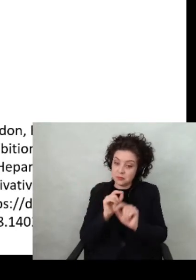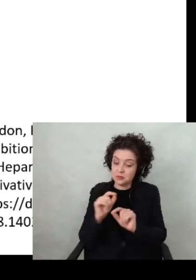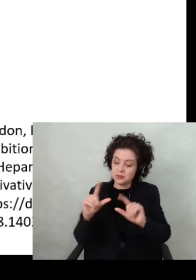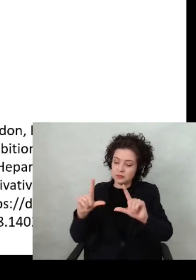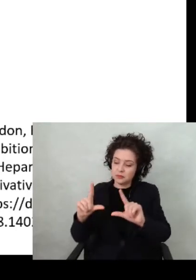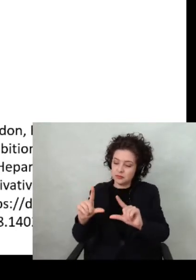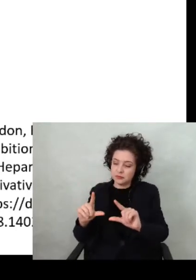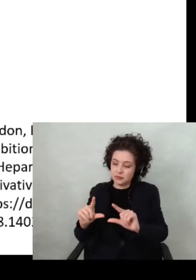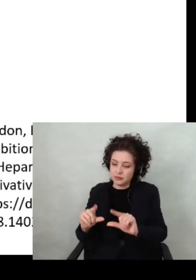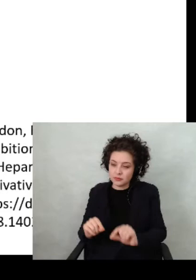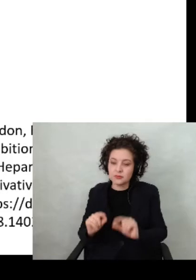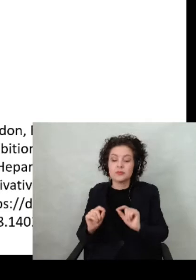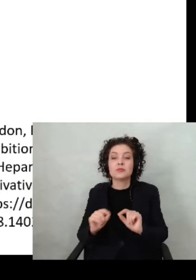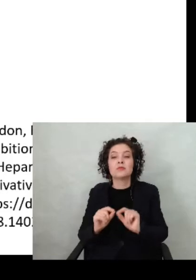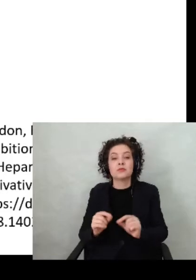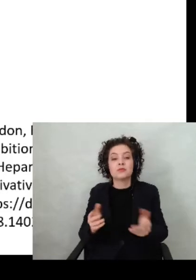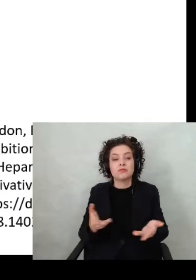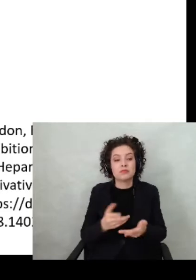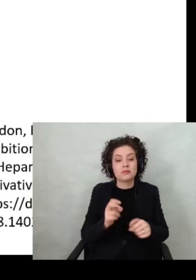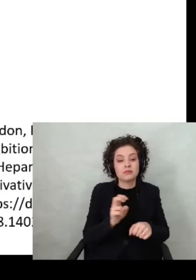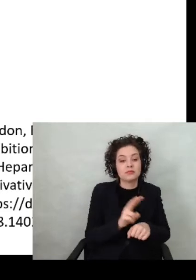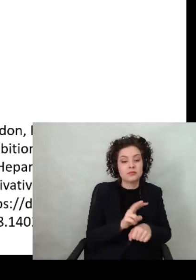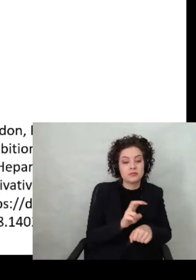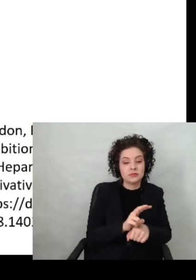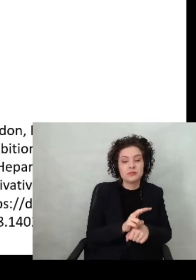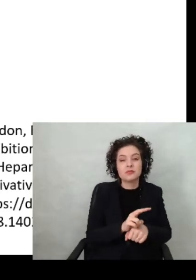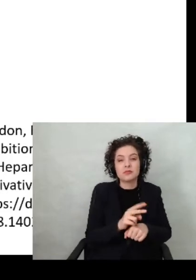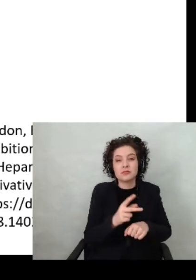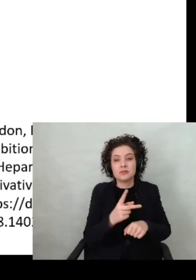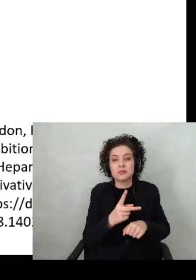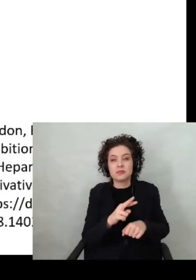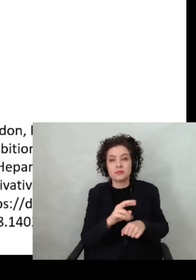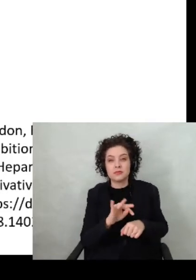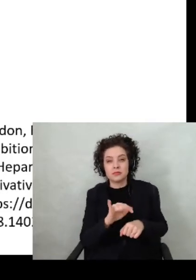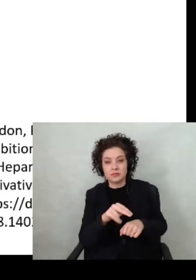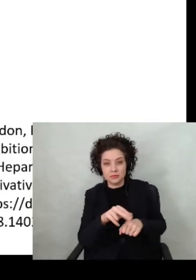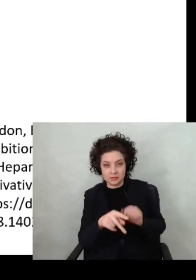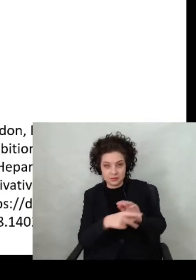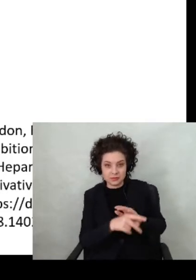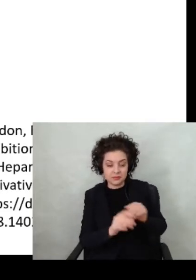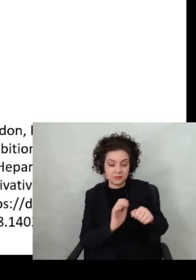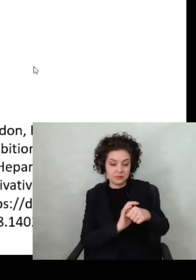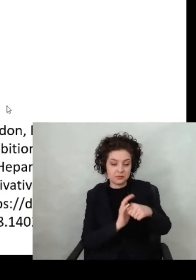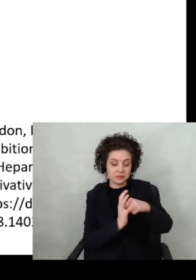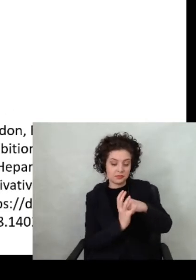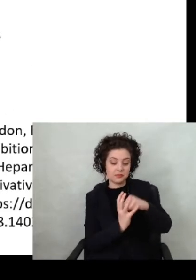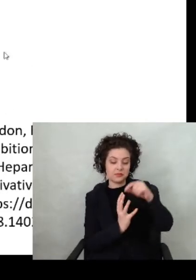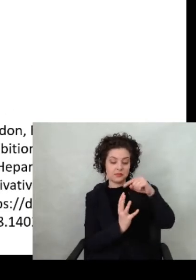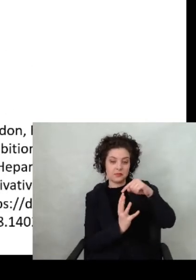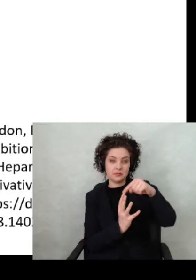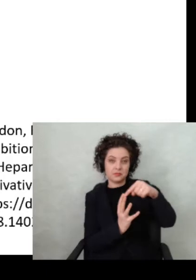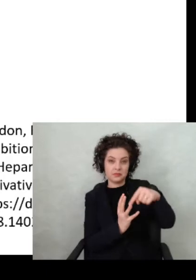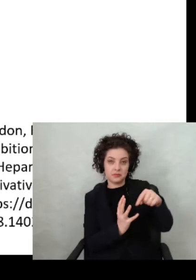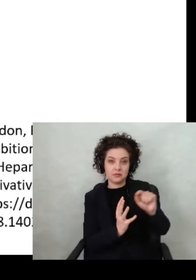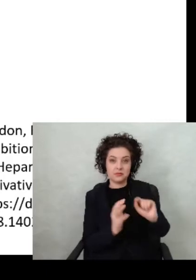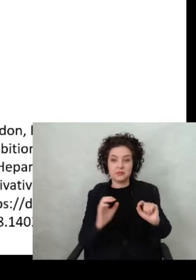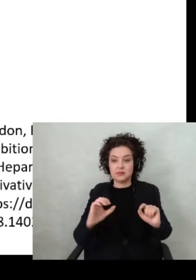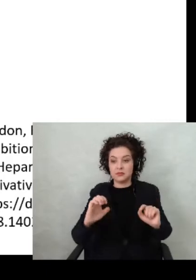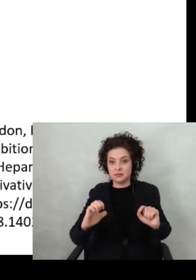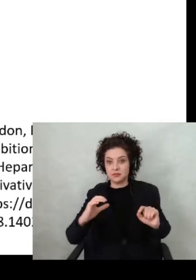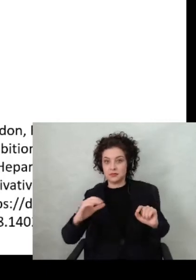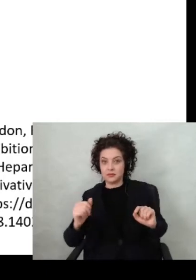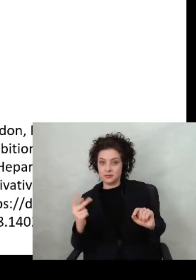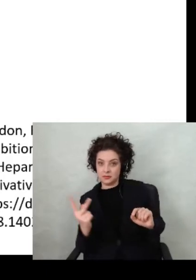ligação entre o vírus, entre a proteína spike da superfície do vírus e os receptores ECA2. E esse estudo,